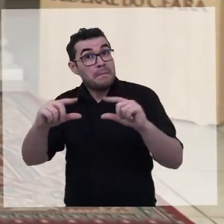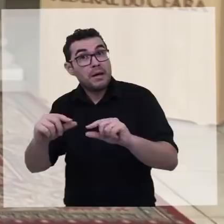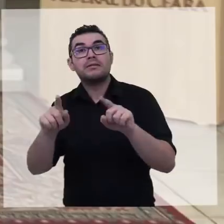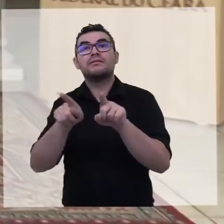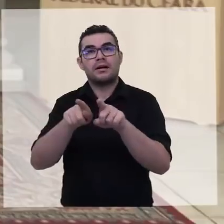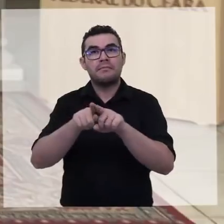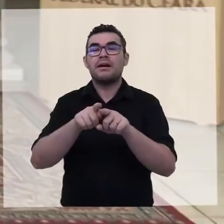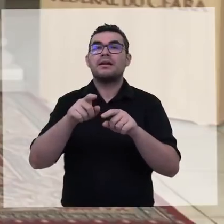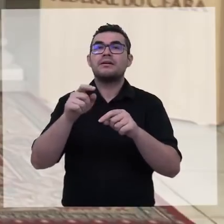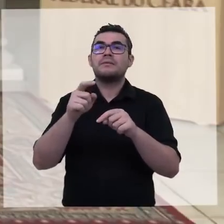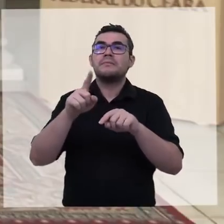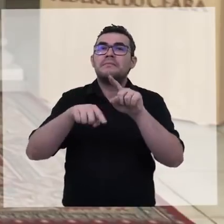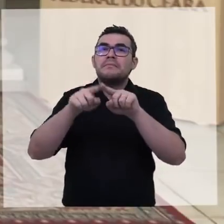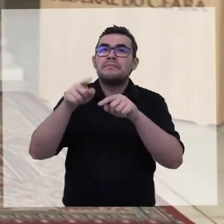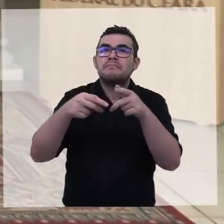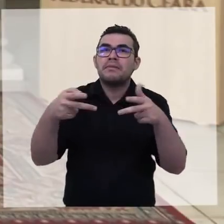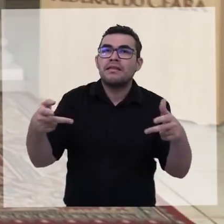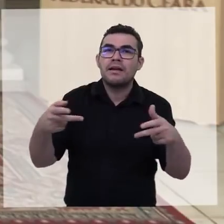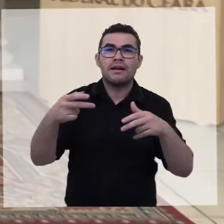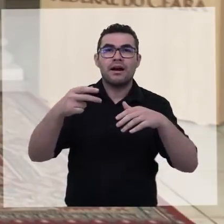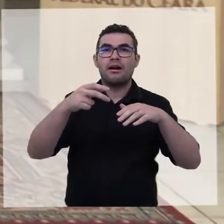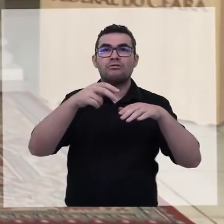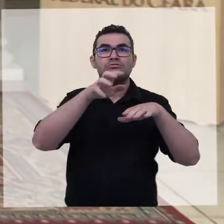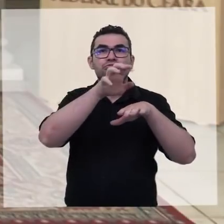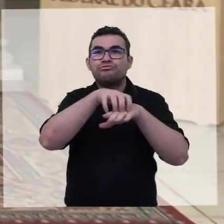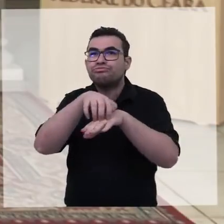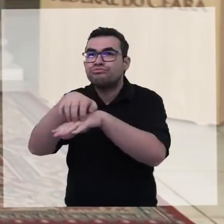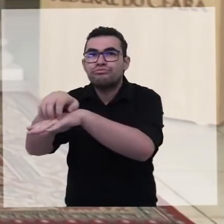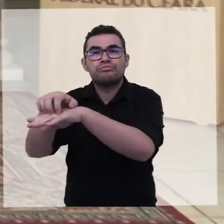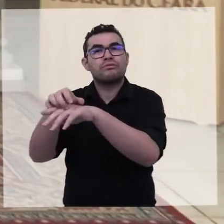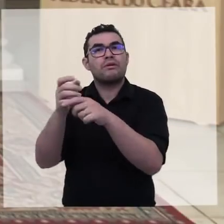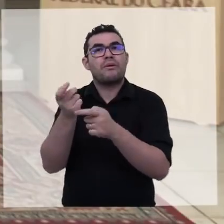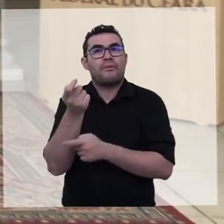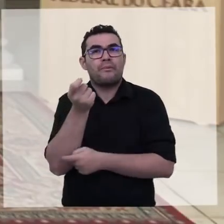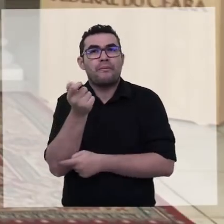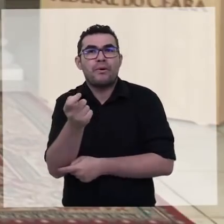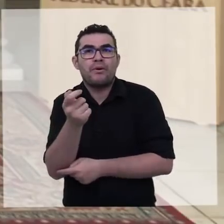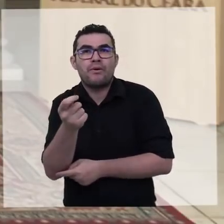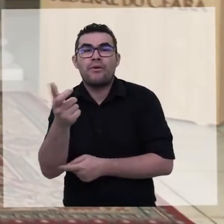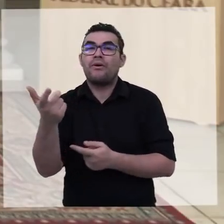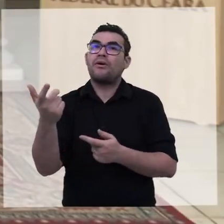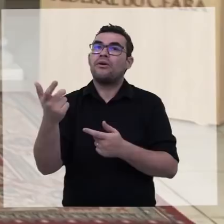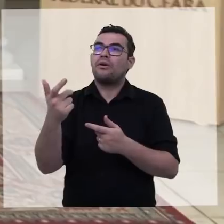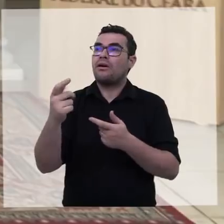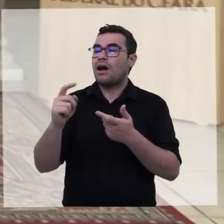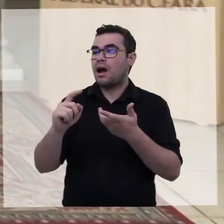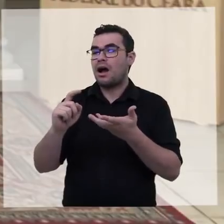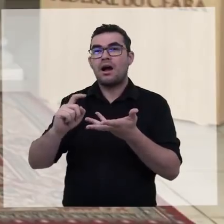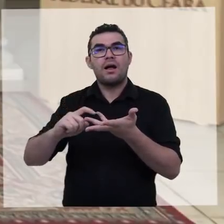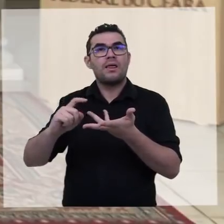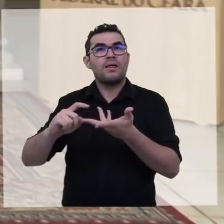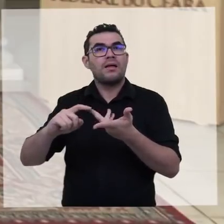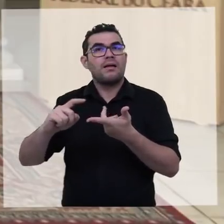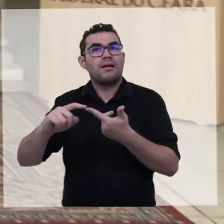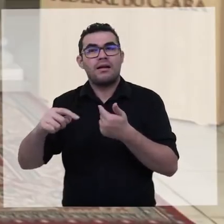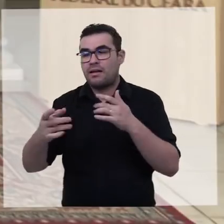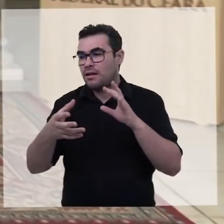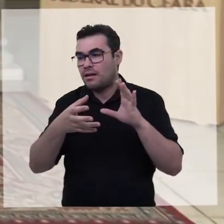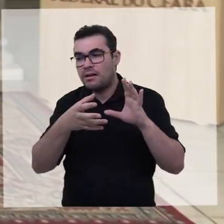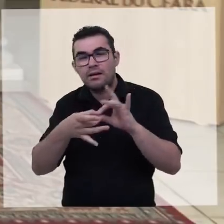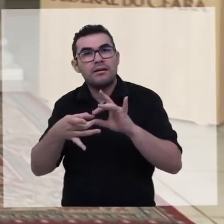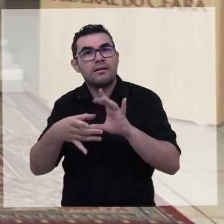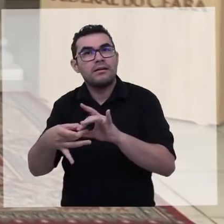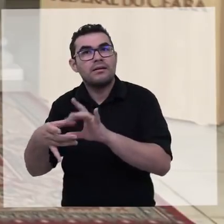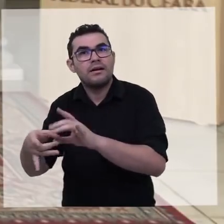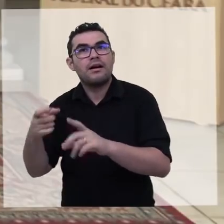transportar, então os sedimentos iam sendo depositados e a água ia saindo mais lentamente. Quer dizer, então a